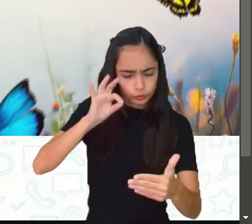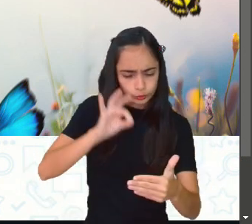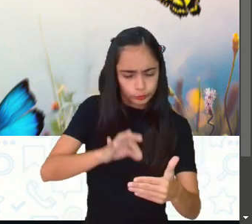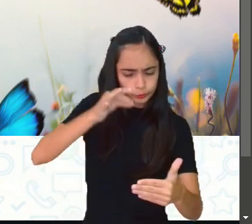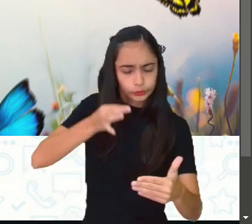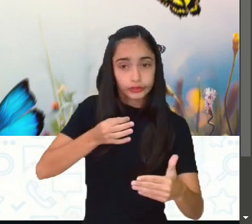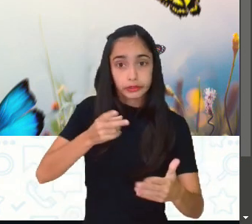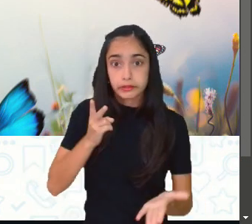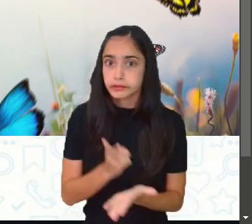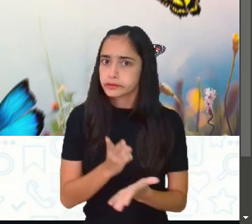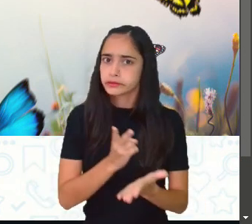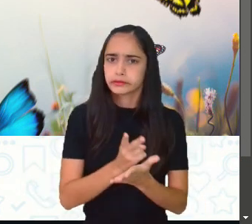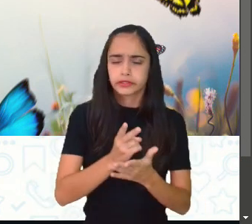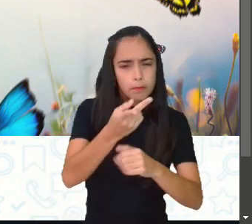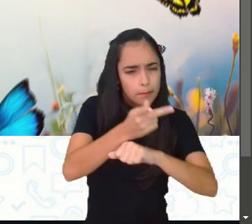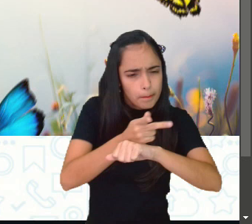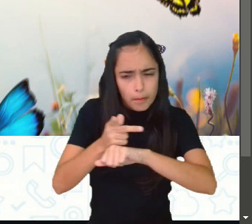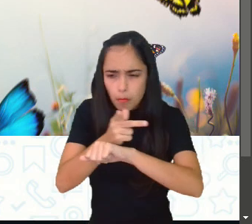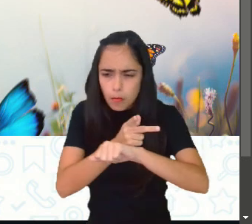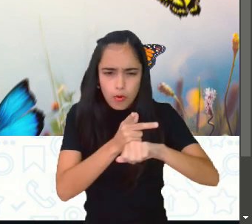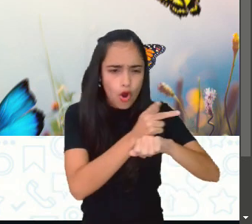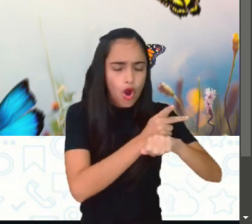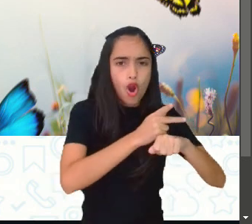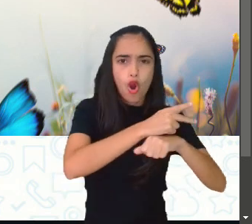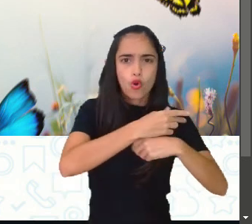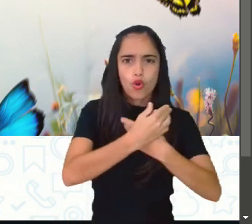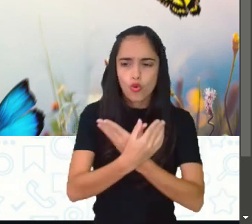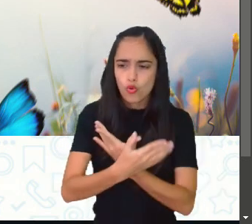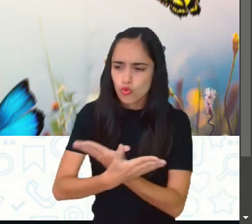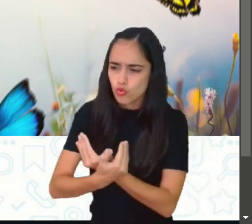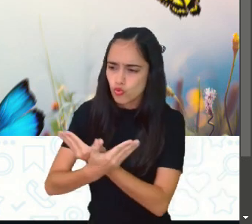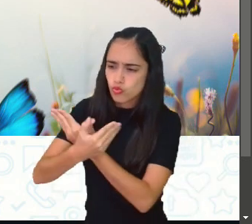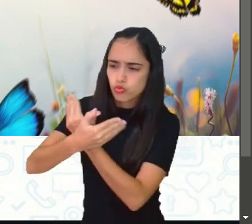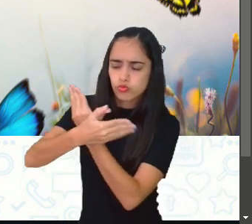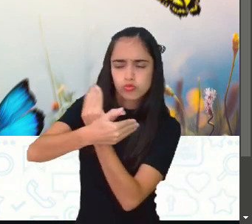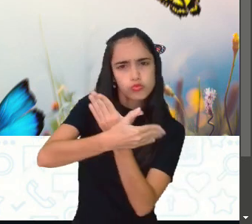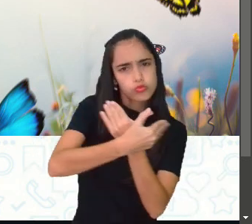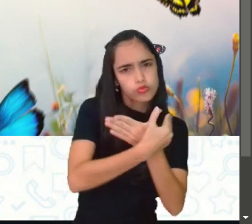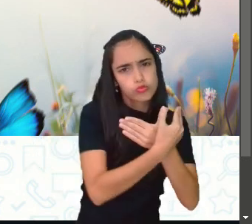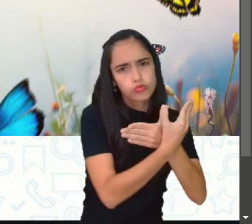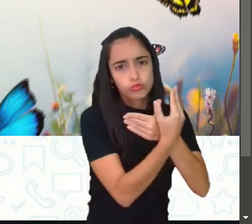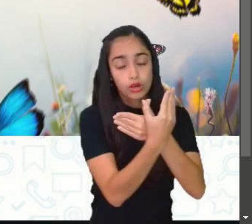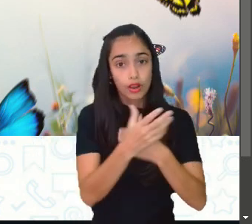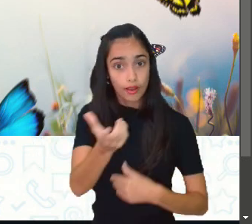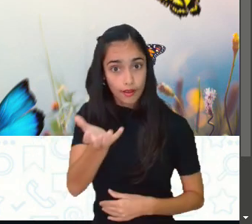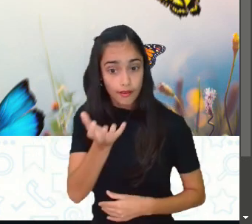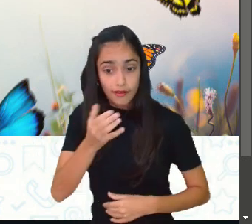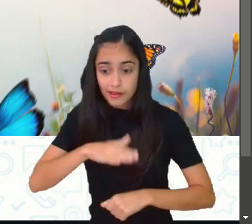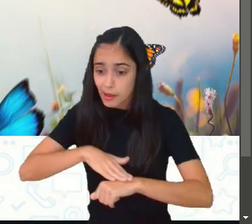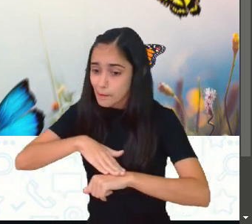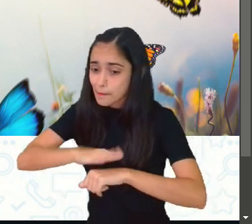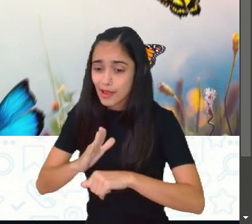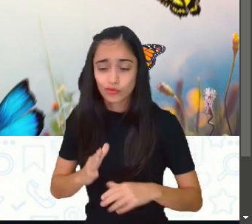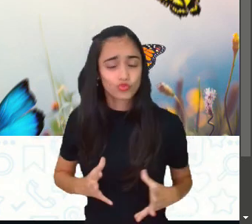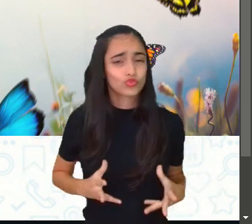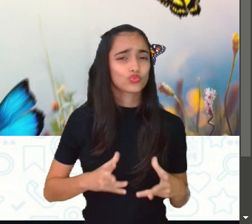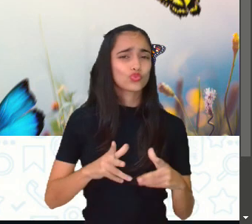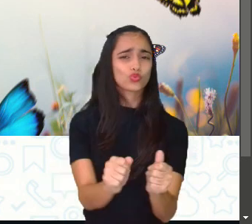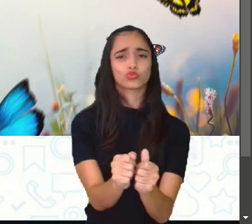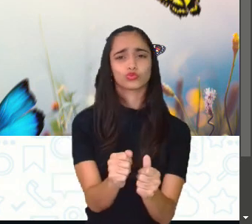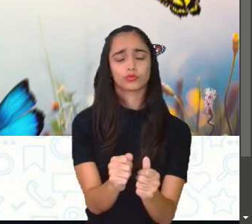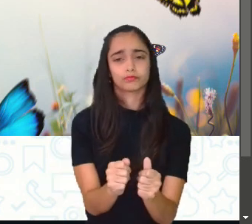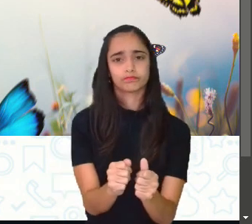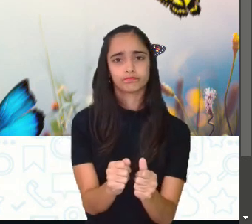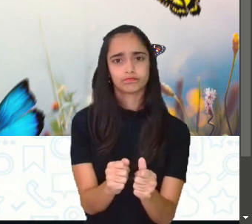tinha. Caixas e caixas de vidro em todos os aposentos do palácio. Queria outras, queria mais, queria todas.